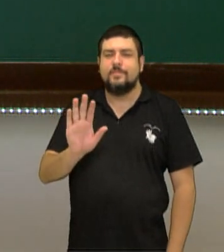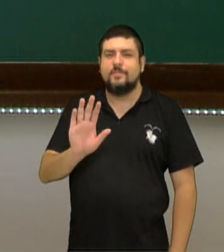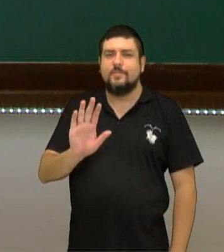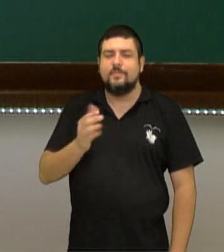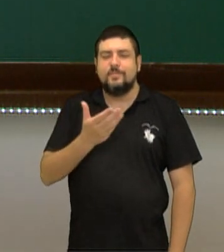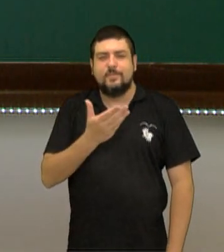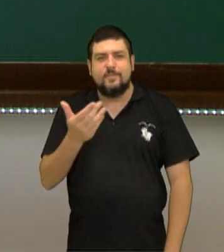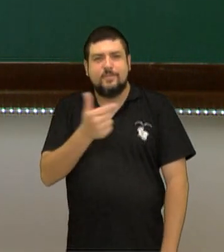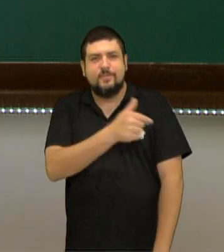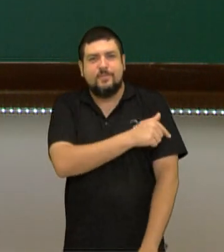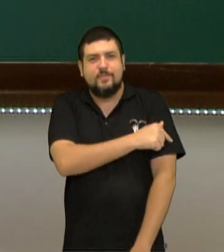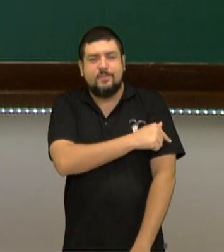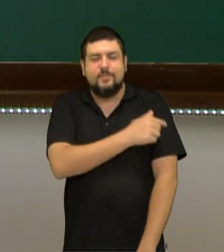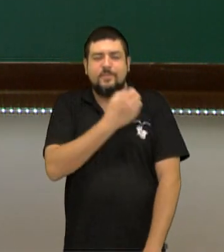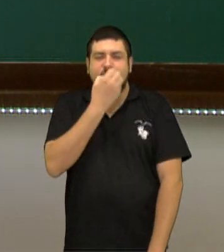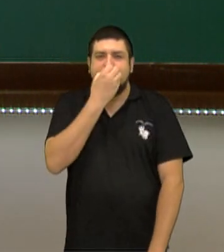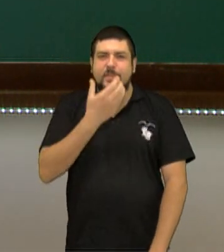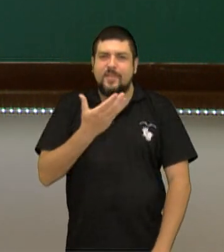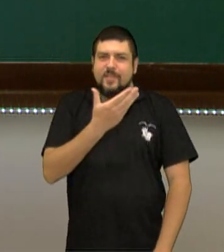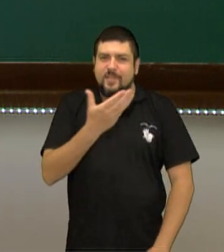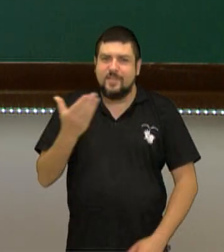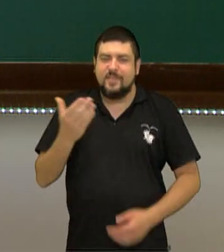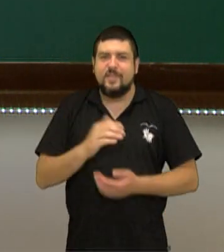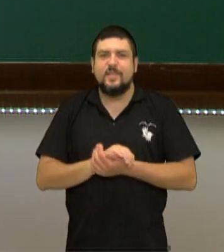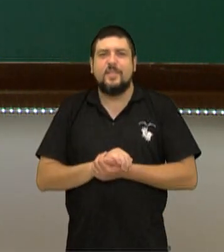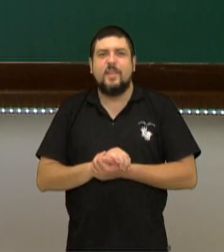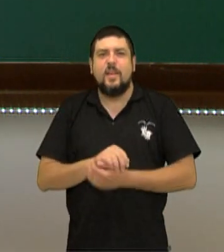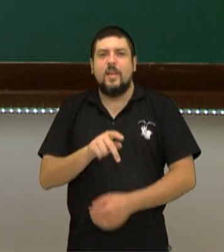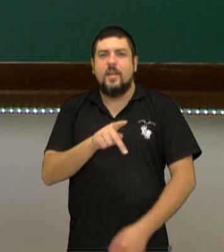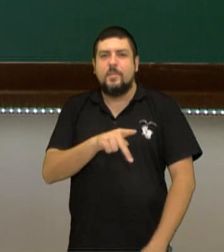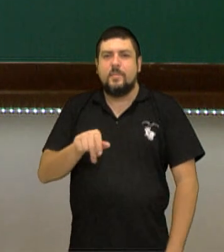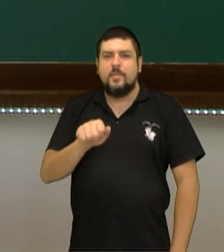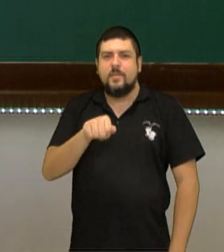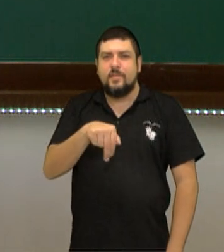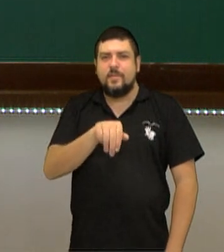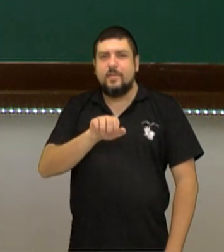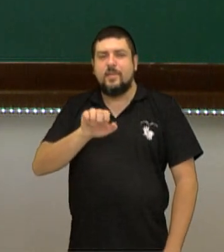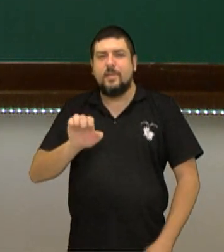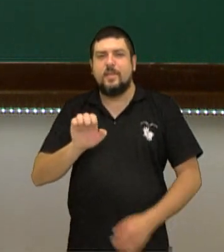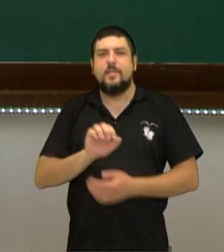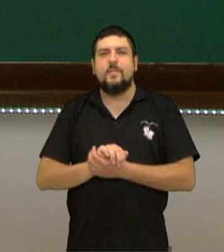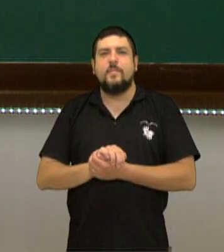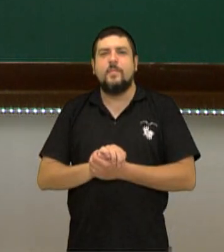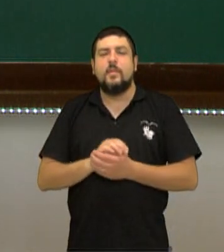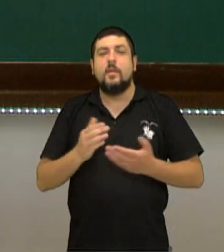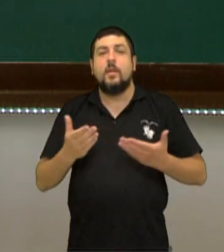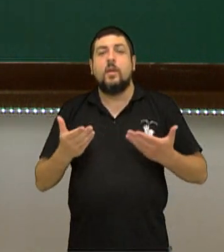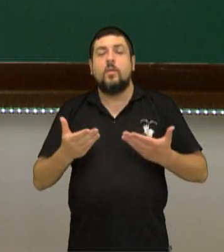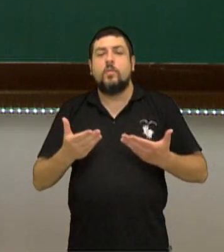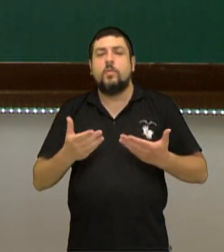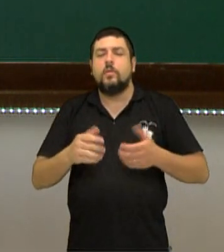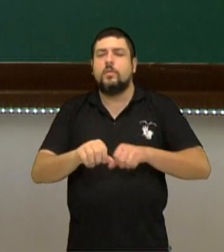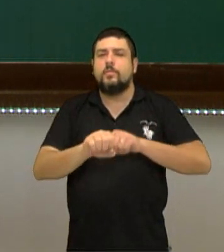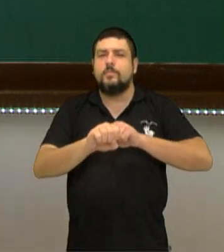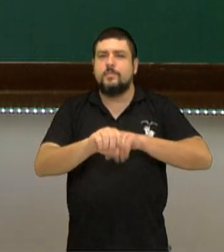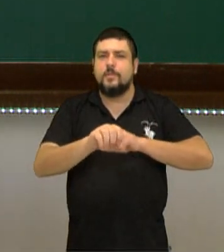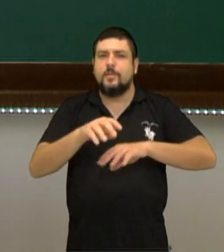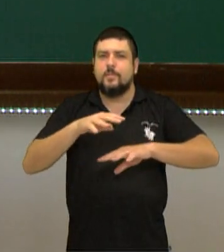alunos do 7º ano, tudo bem com vocês? Eu sou a professora Anne e hoje nós vamos trabalhar